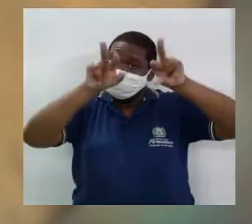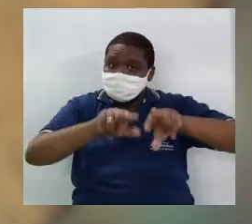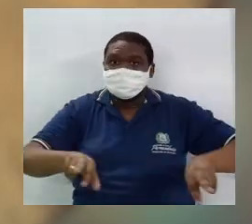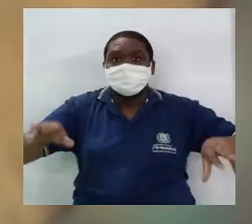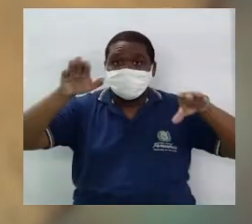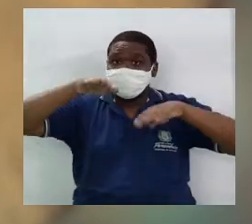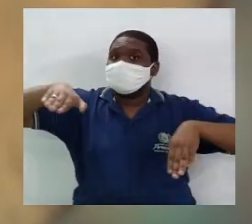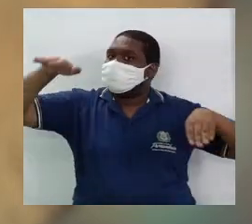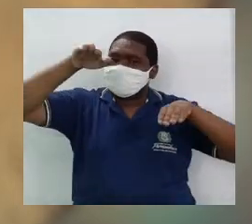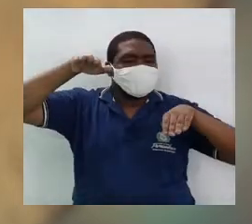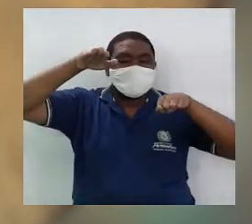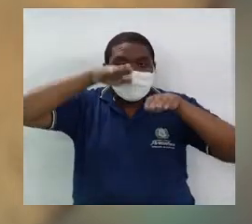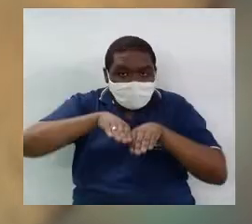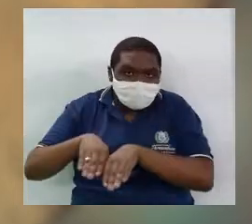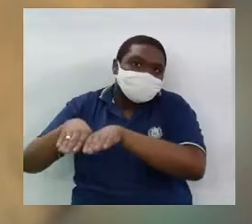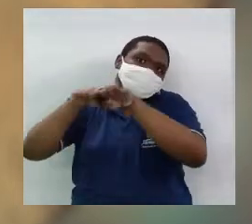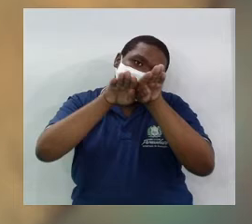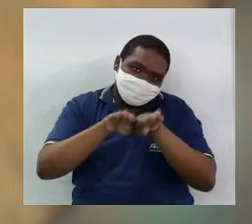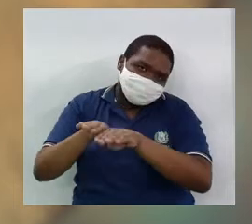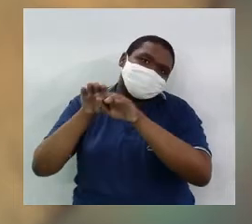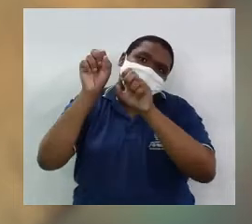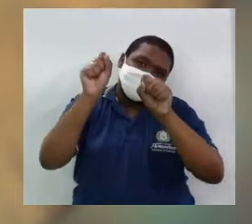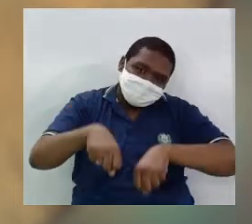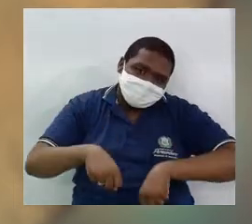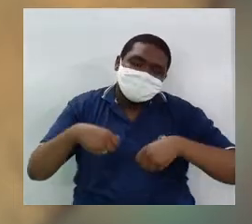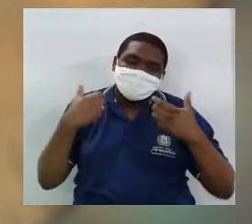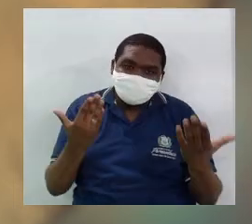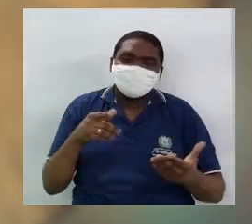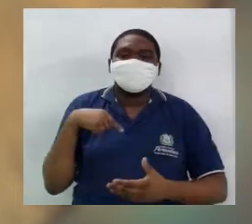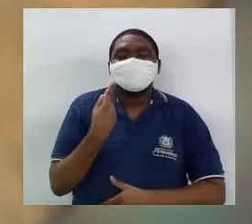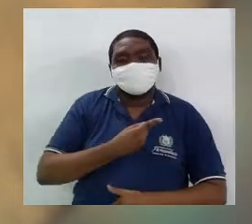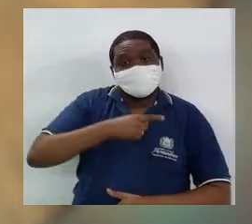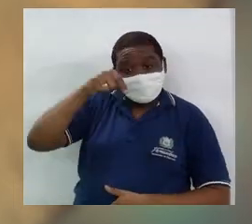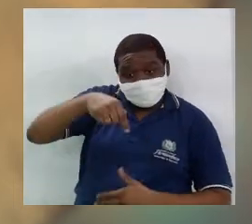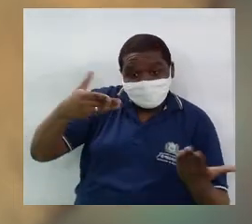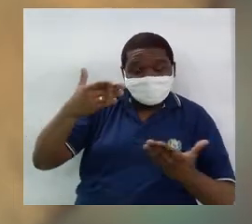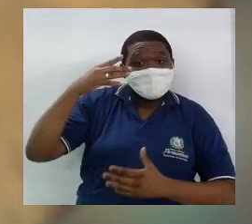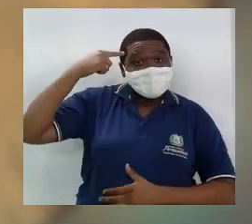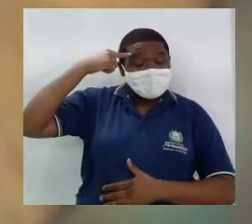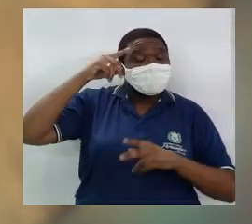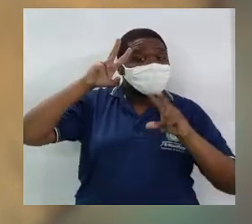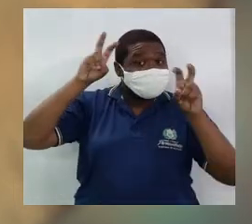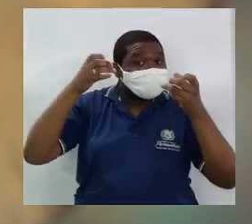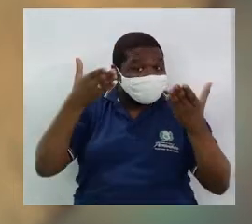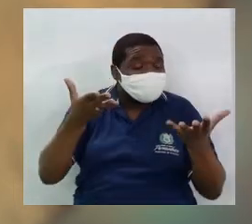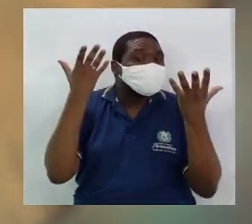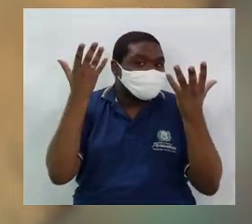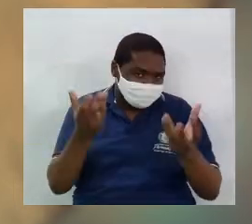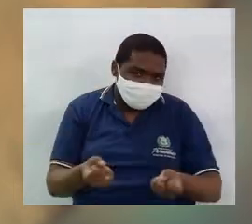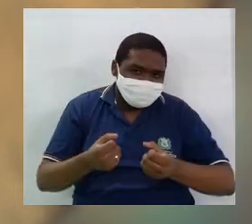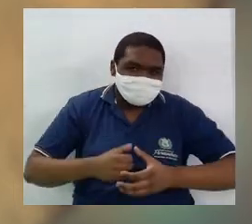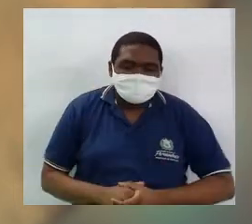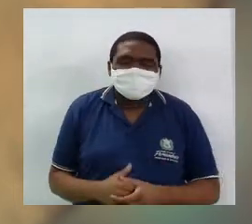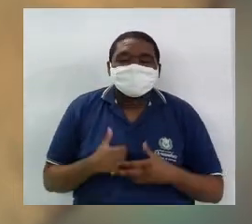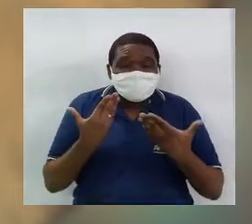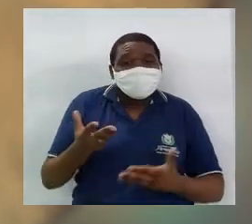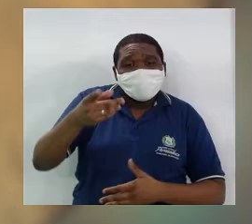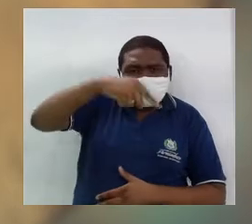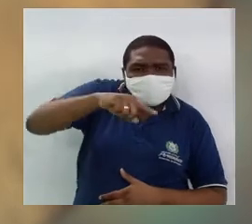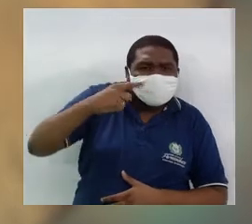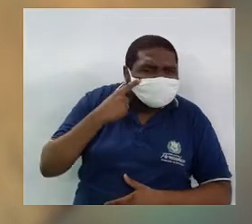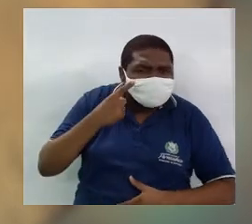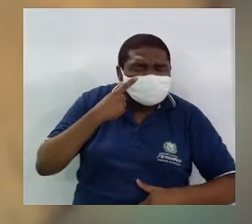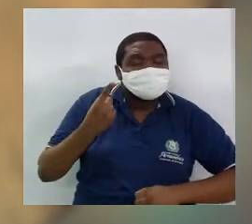E vamos adiante, já que nós meditamos um pouco sobre a reflexão, vamos? Então, vejam só,